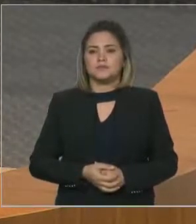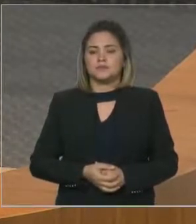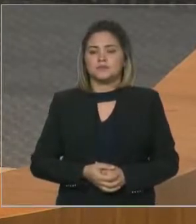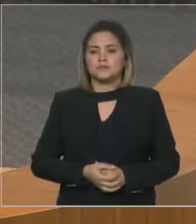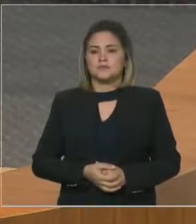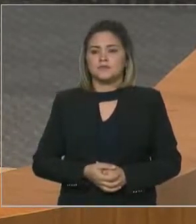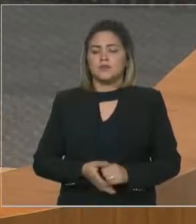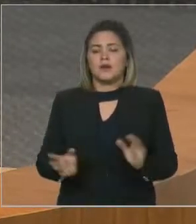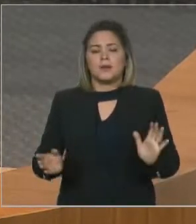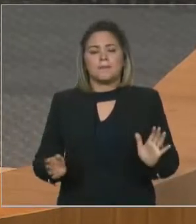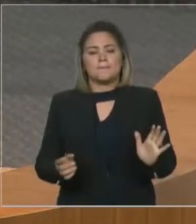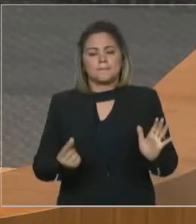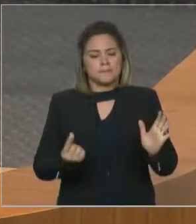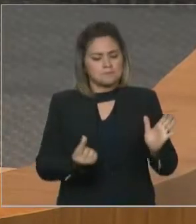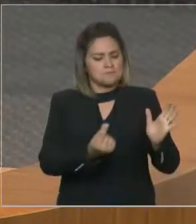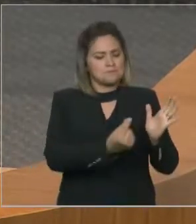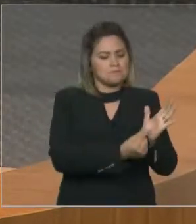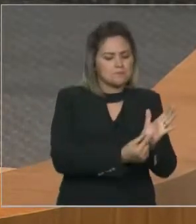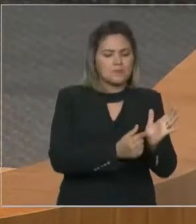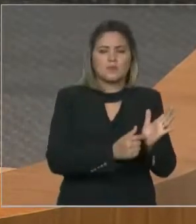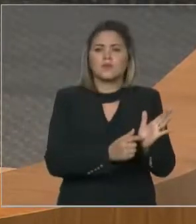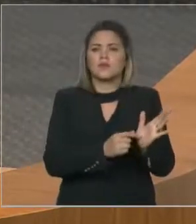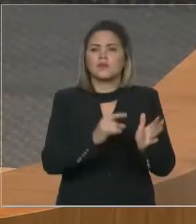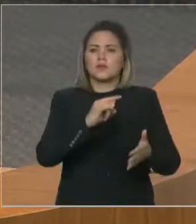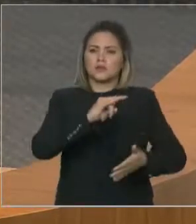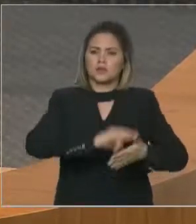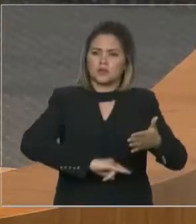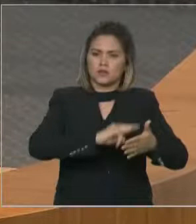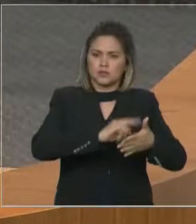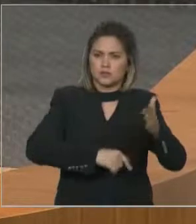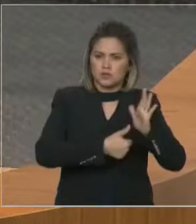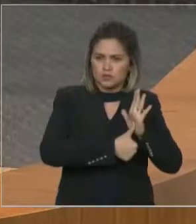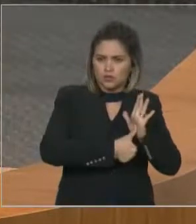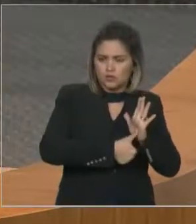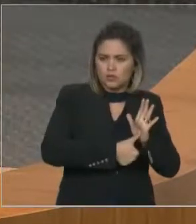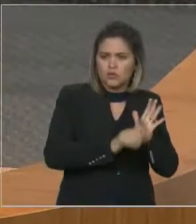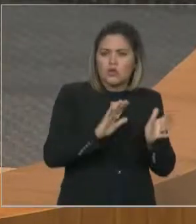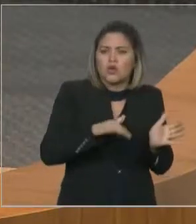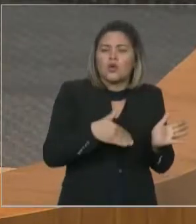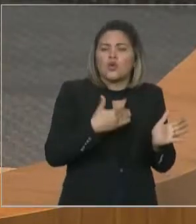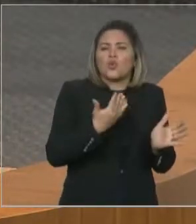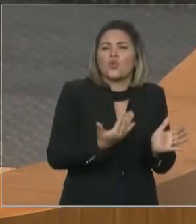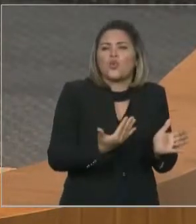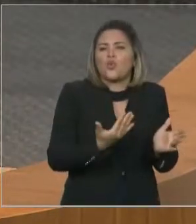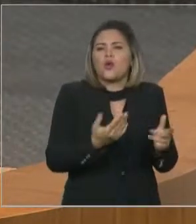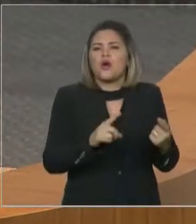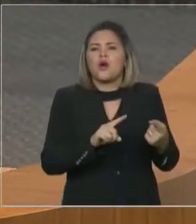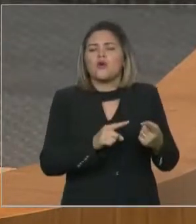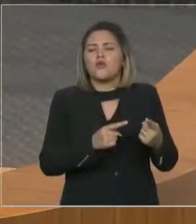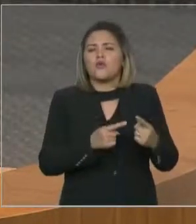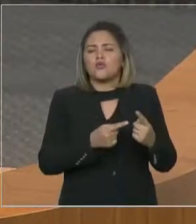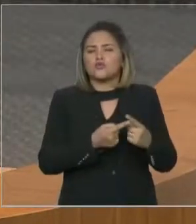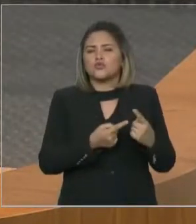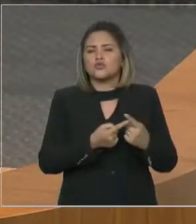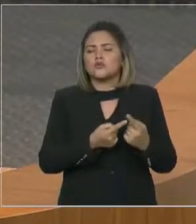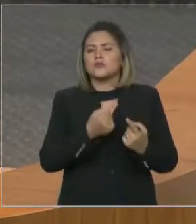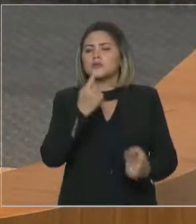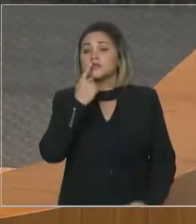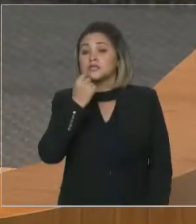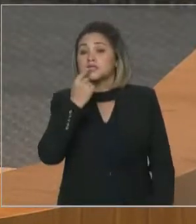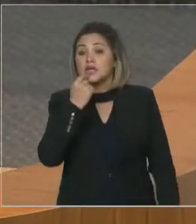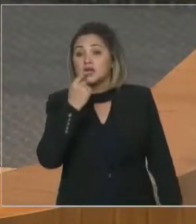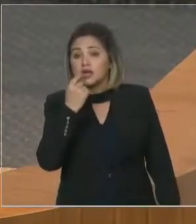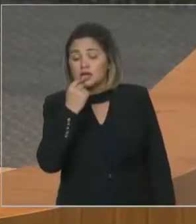identidade o tipo sanguíneo das pessoas. Senhores deputados, eu pedi